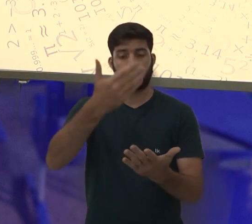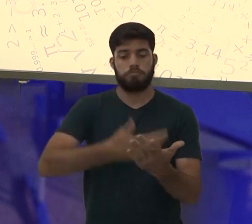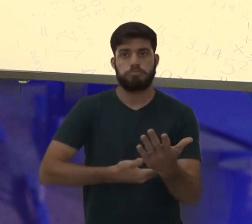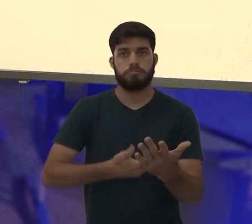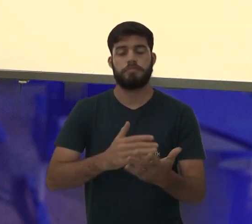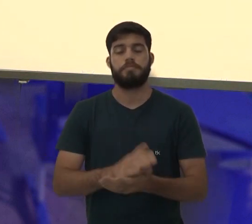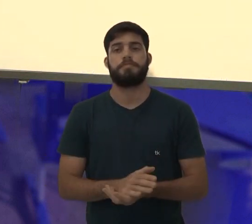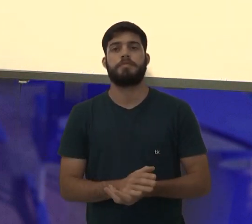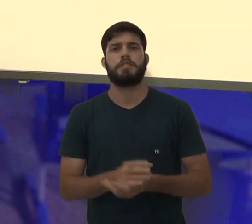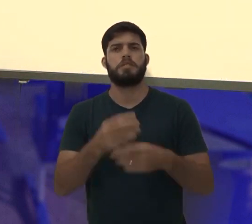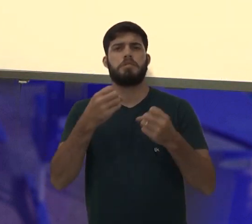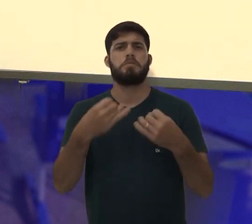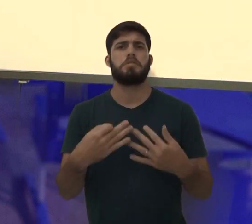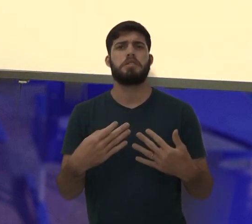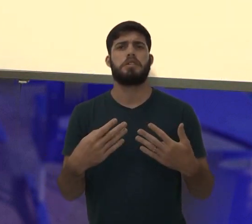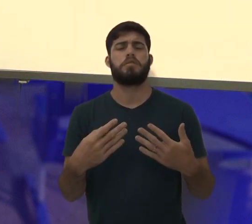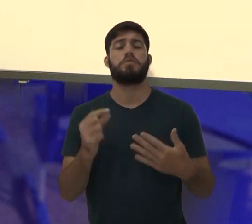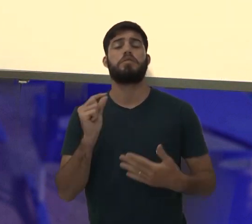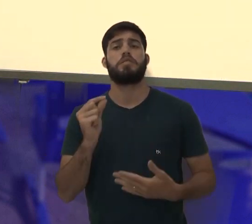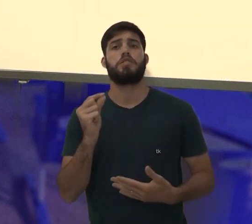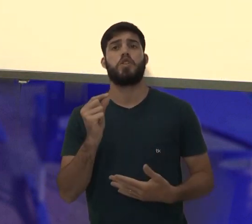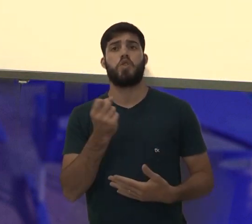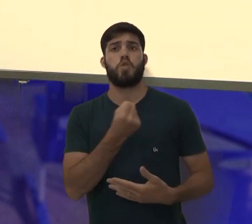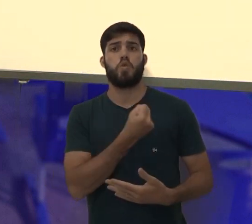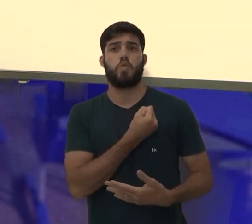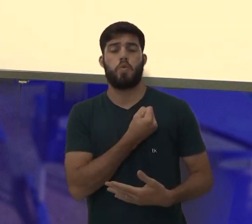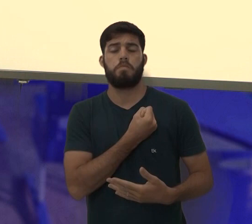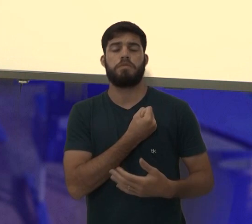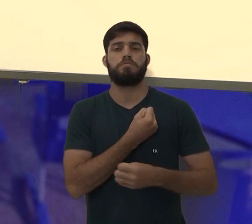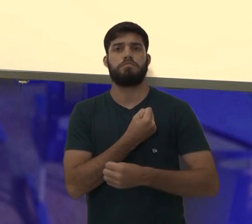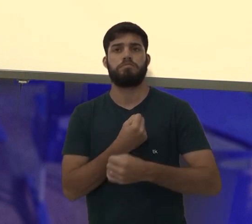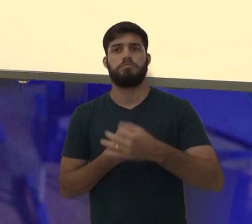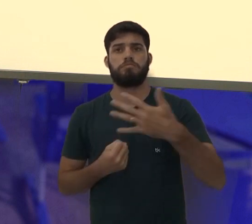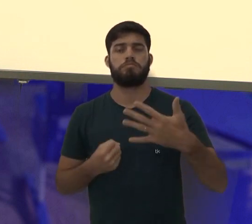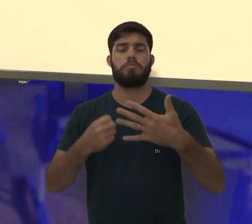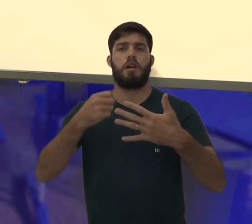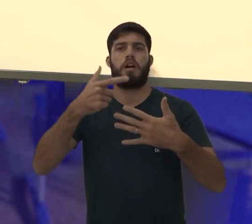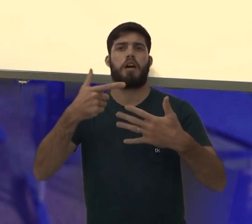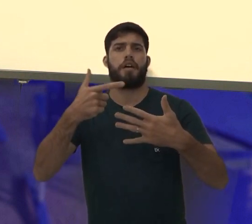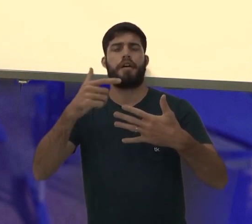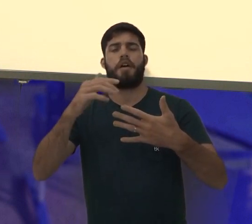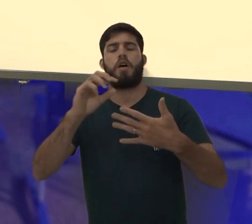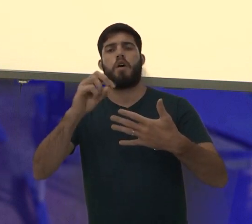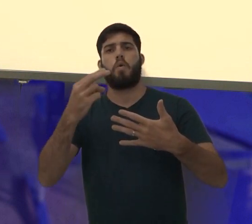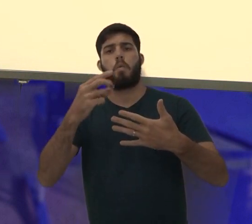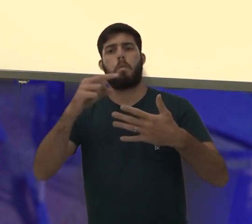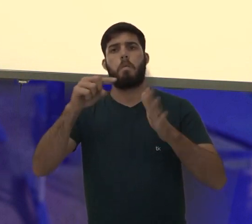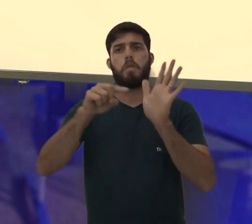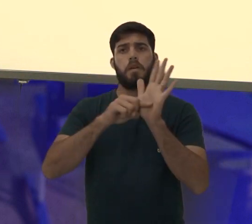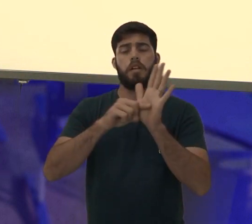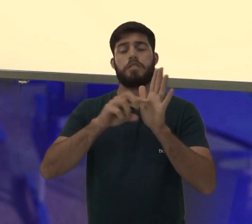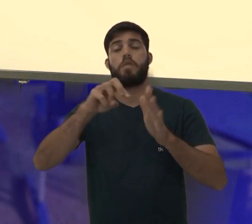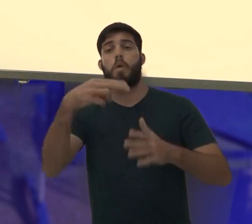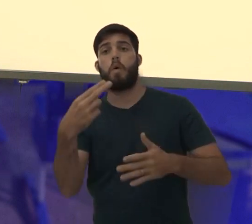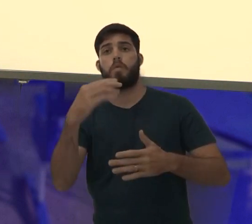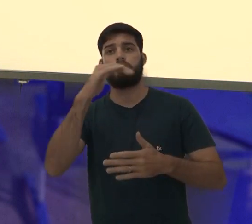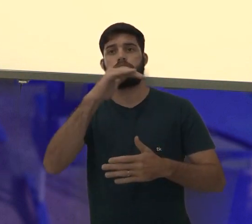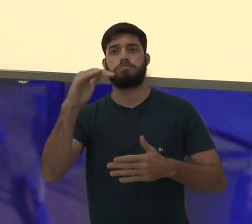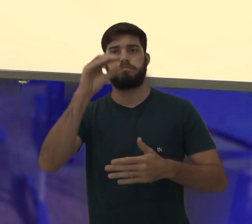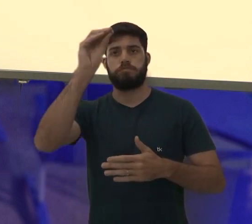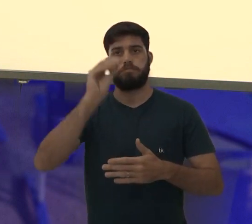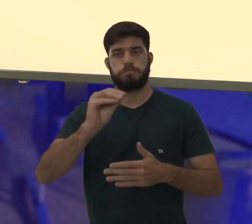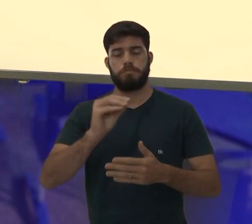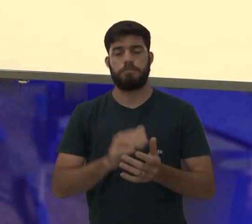ela falava de números com expoentes fracionários e negativos. Nessa aula nós vamos ver o quê? Como